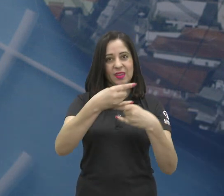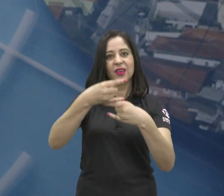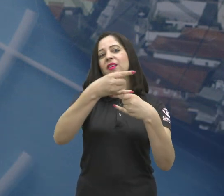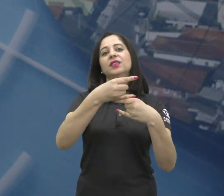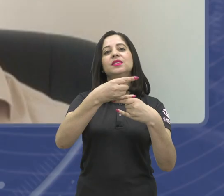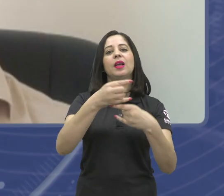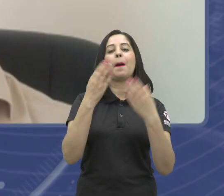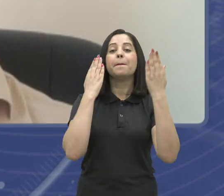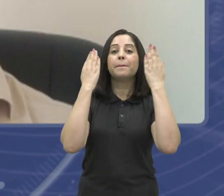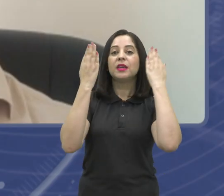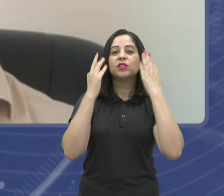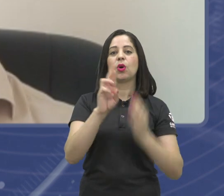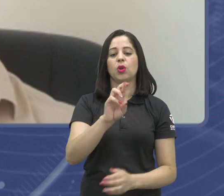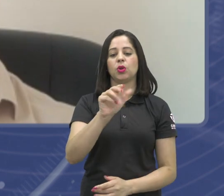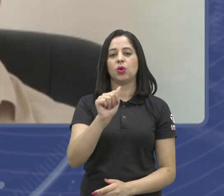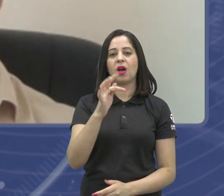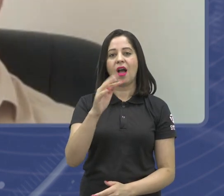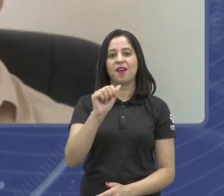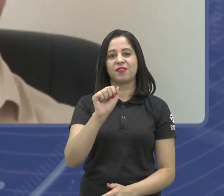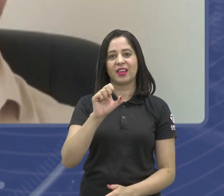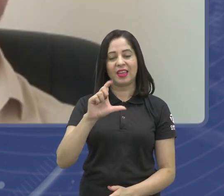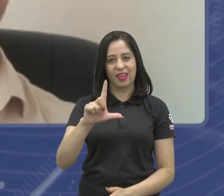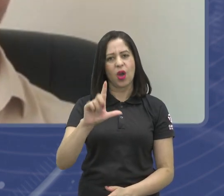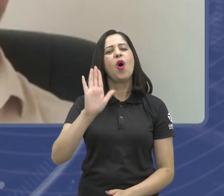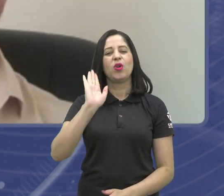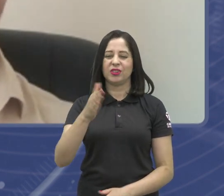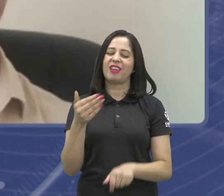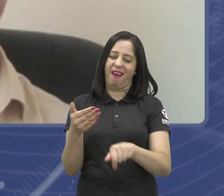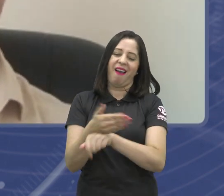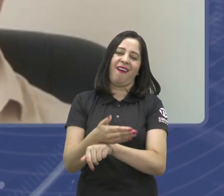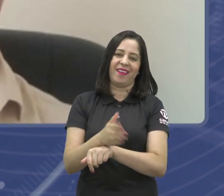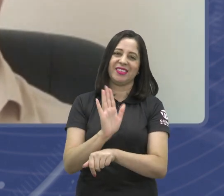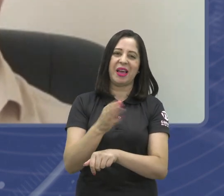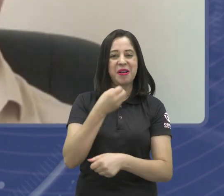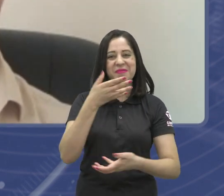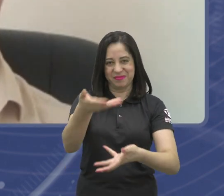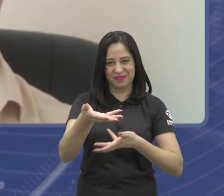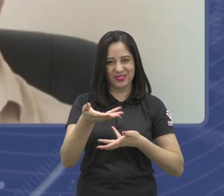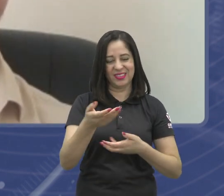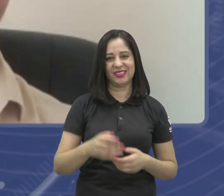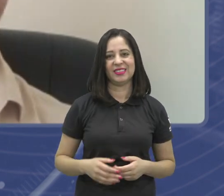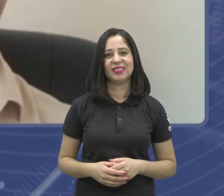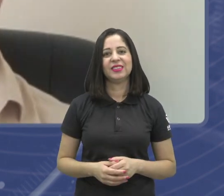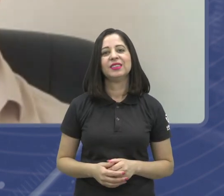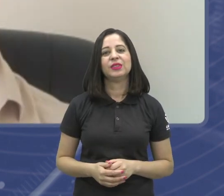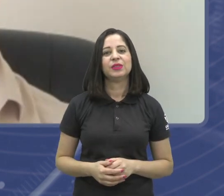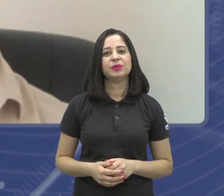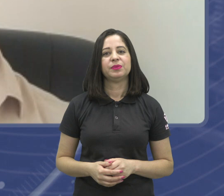forma remota, que é o psicólogo Rafael Ribeiro, que já esteve aqui com a gente, inclusive. Seja muito bem-vindo,